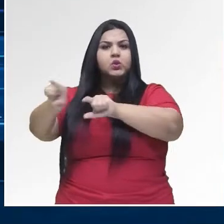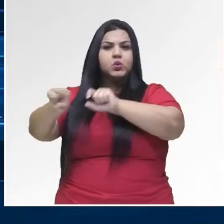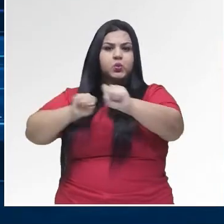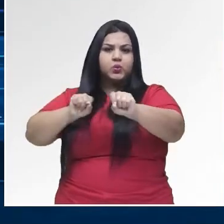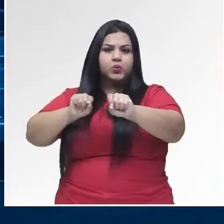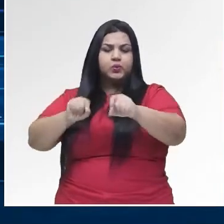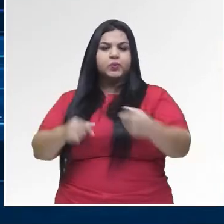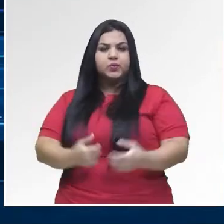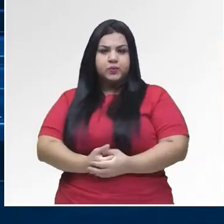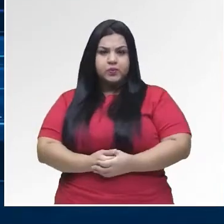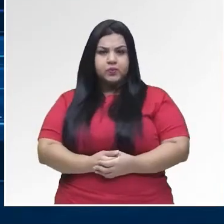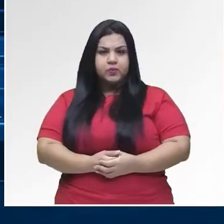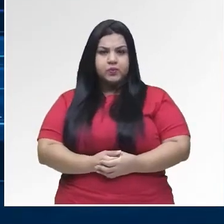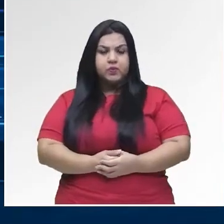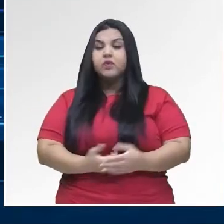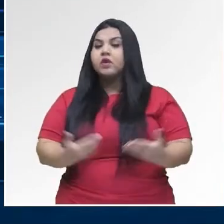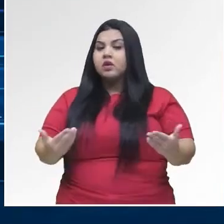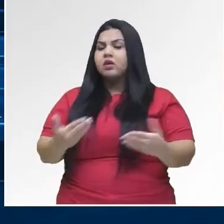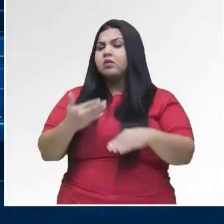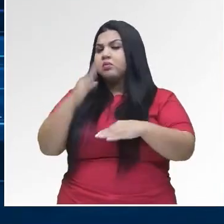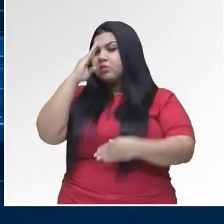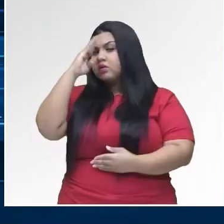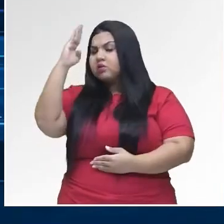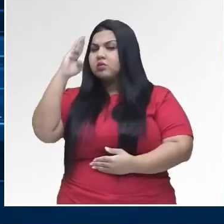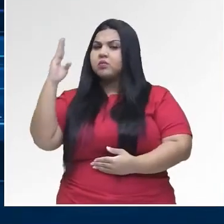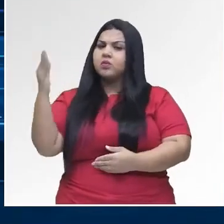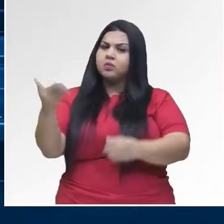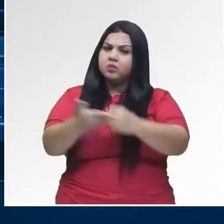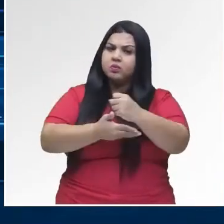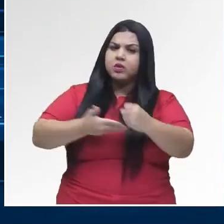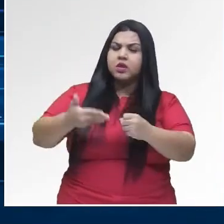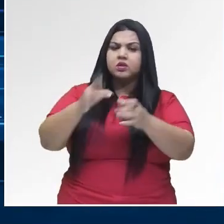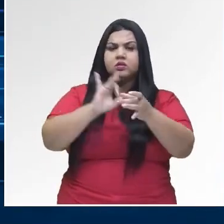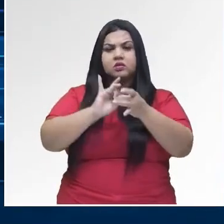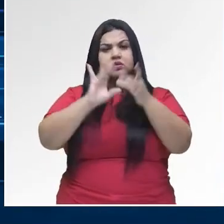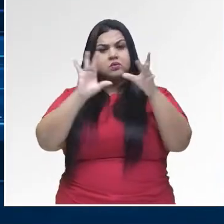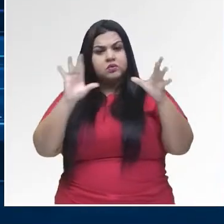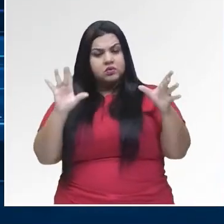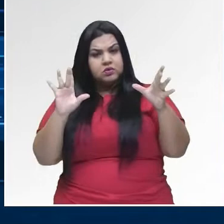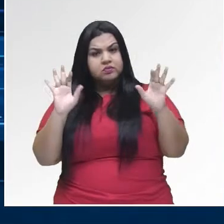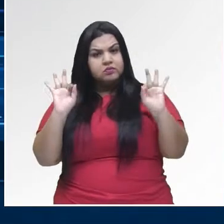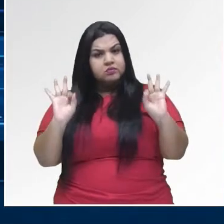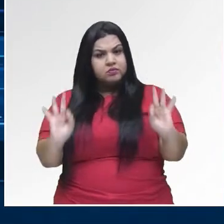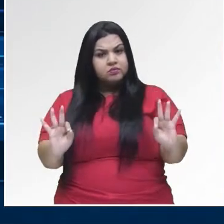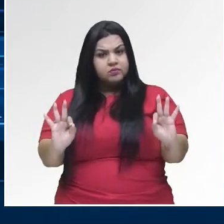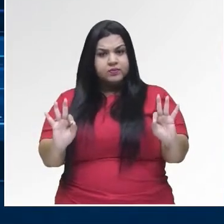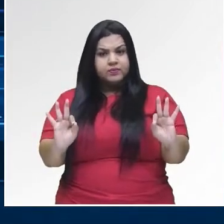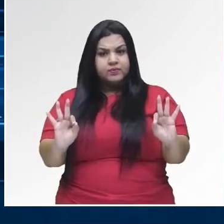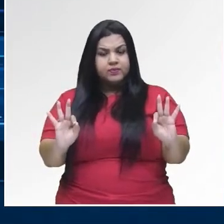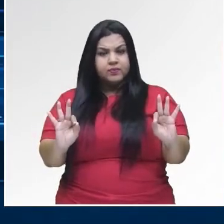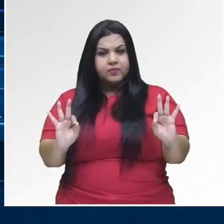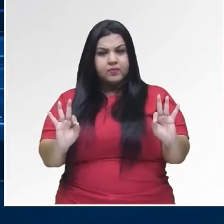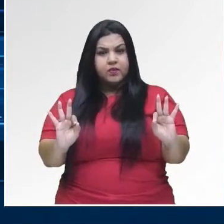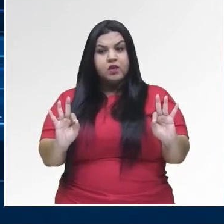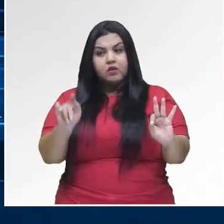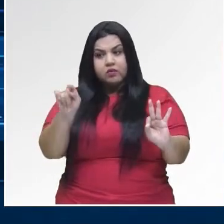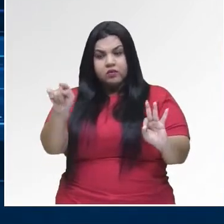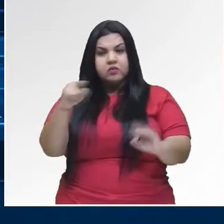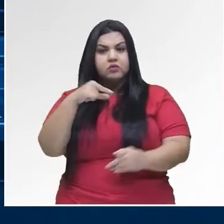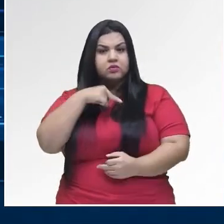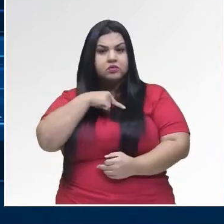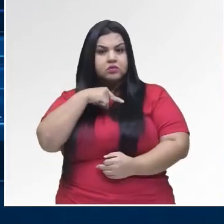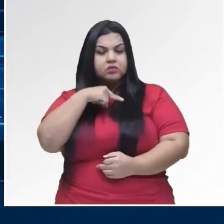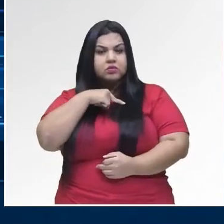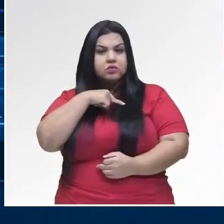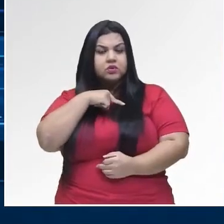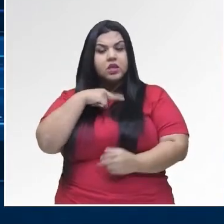né? Então, esse é um princípio básico da liberdade, tá certo? Quando você tem